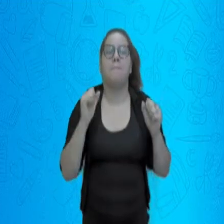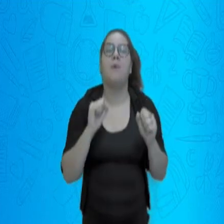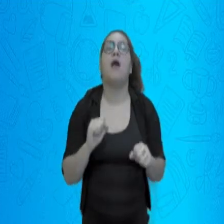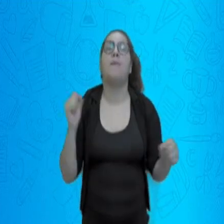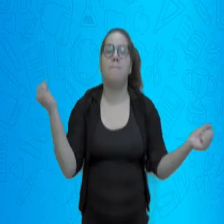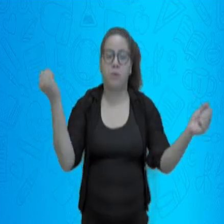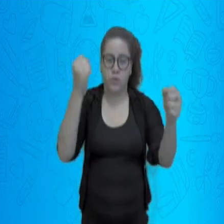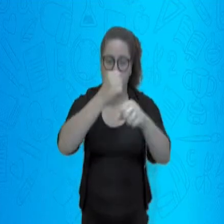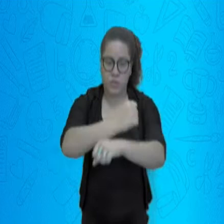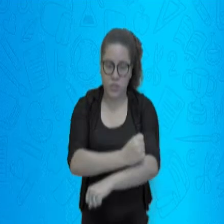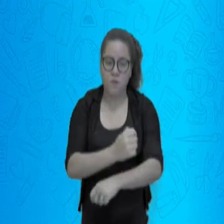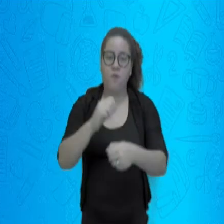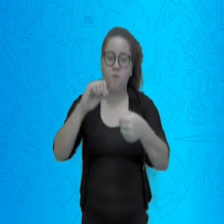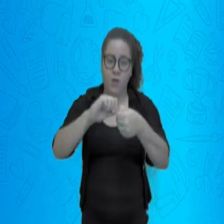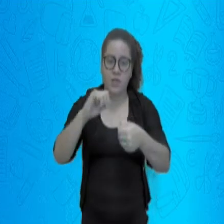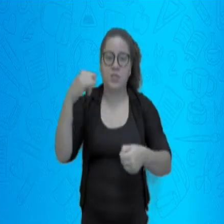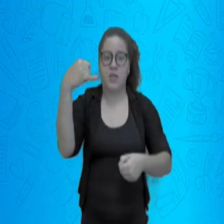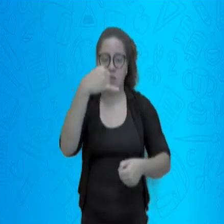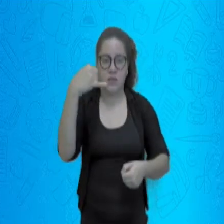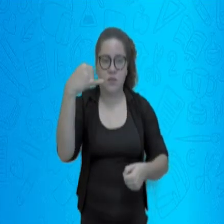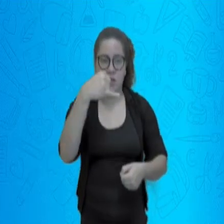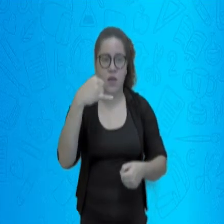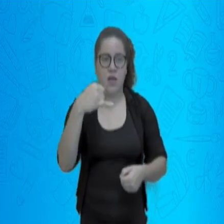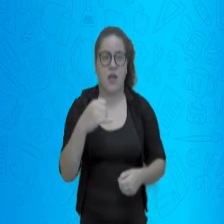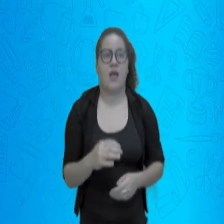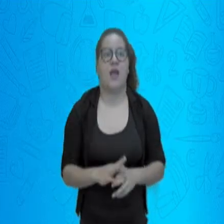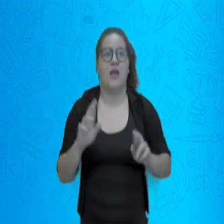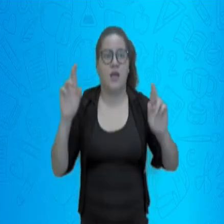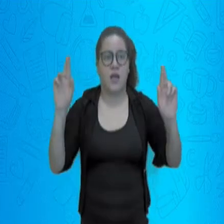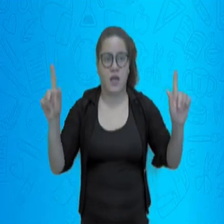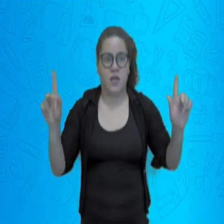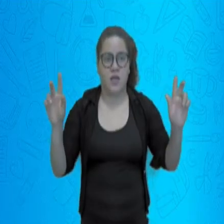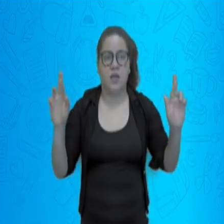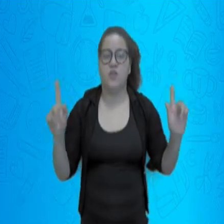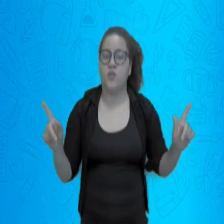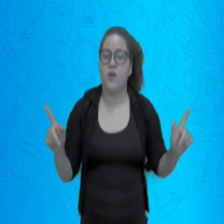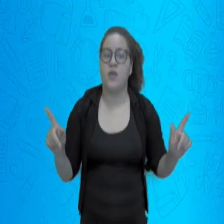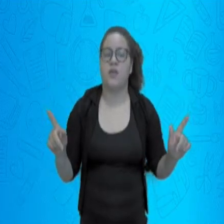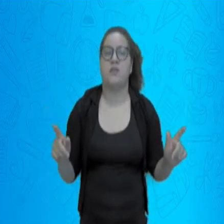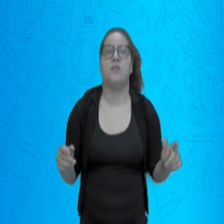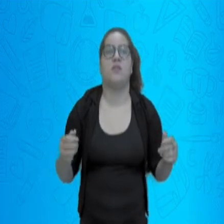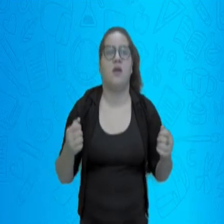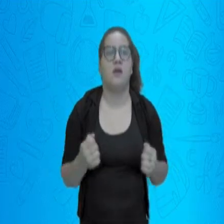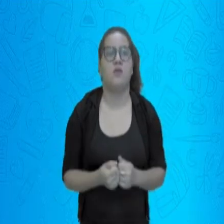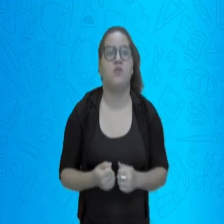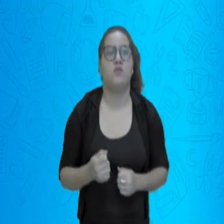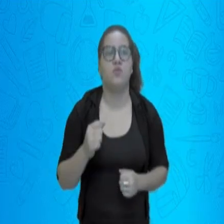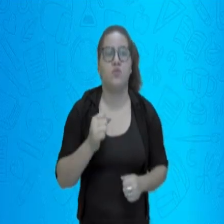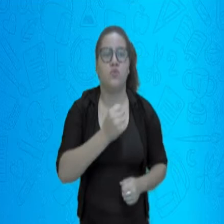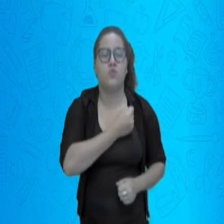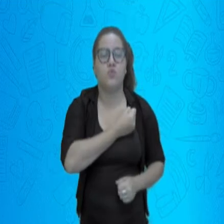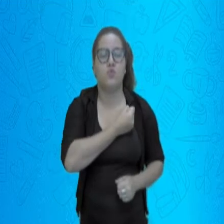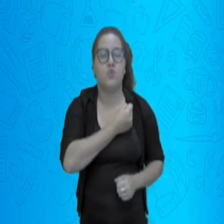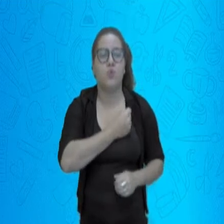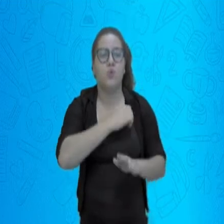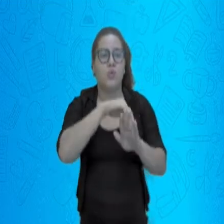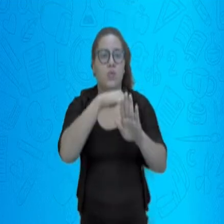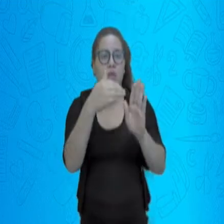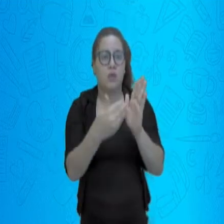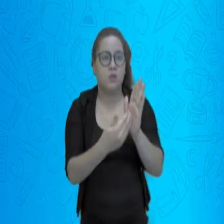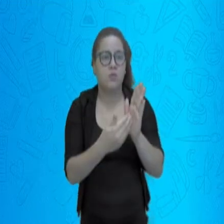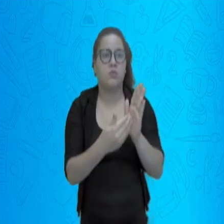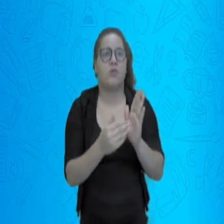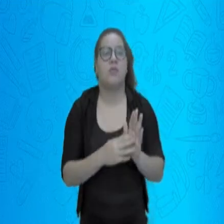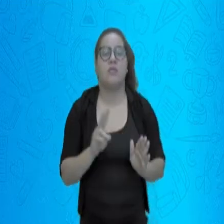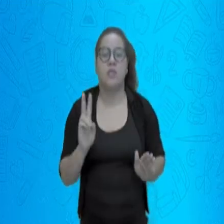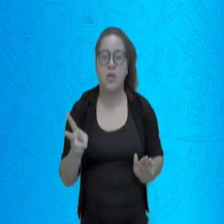a diferença entre dois números inteiros é sempre um número inteiro. Como assim? Olha, aqui,